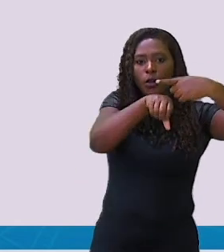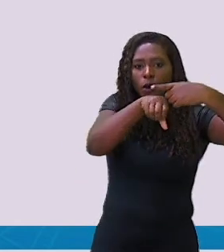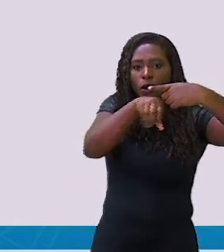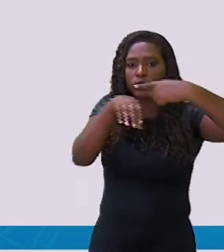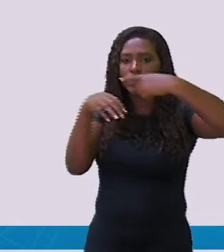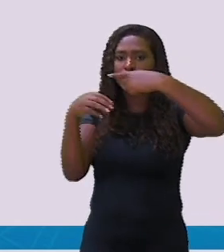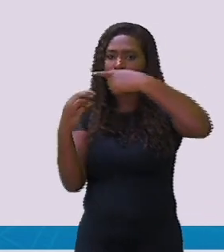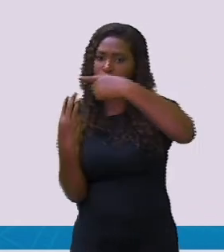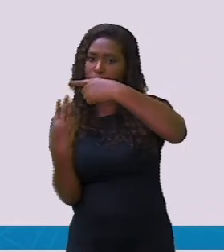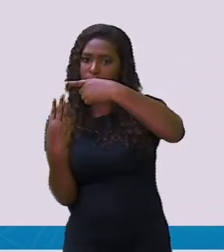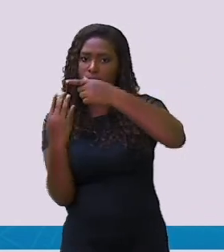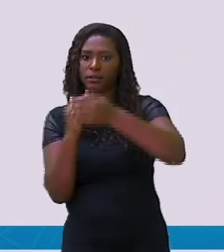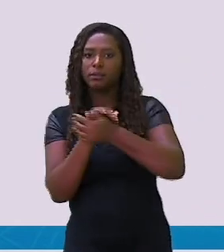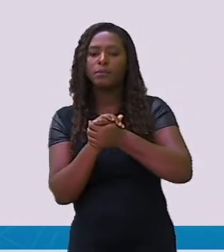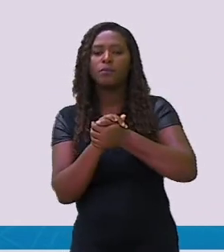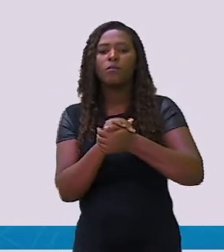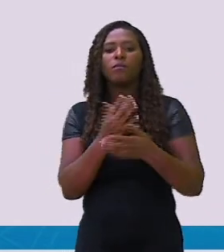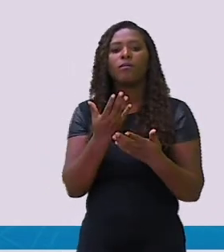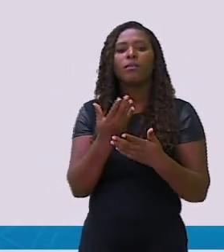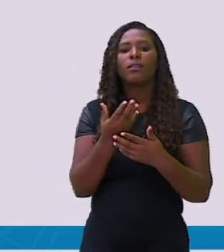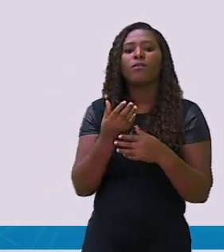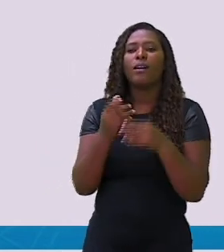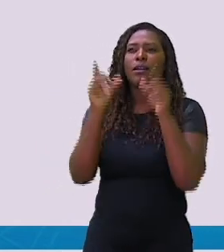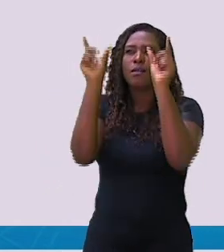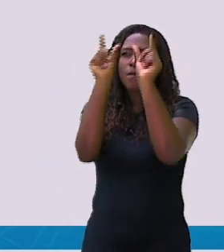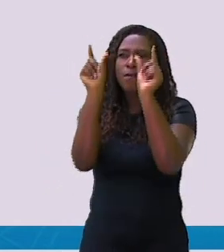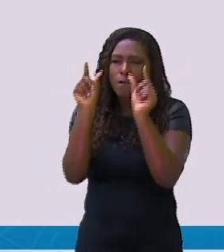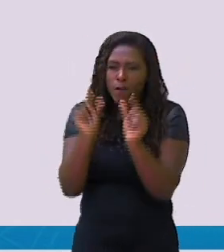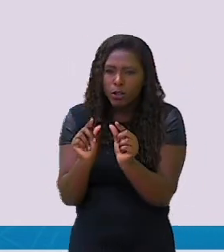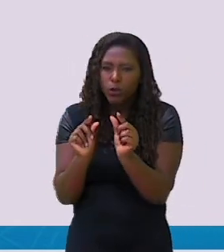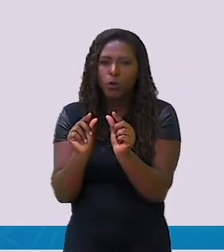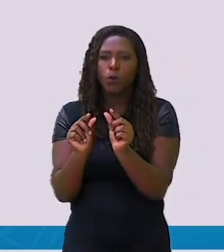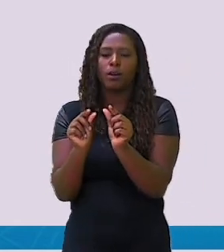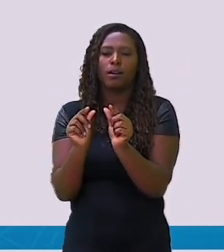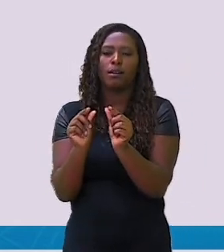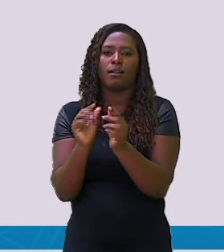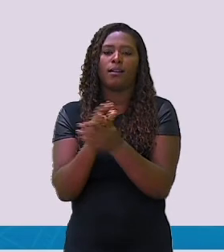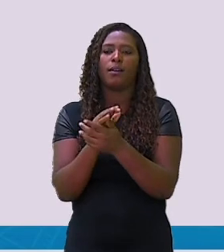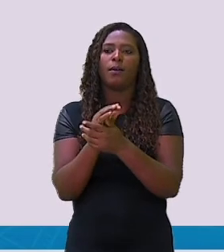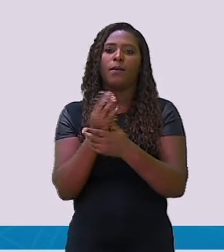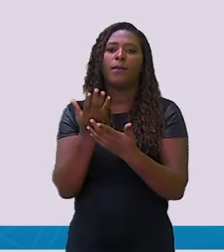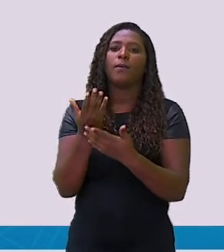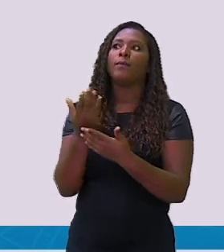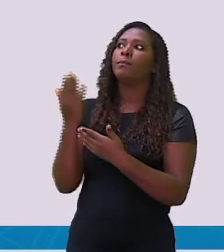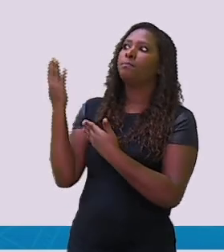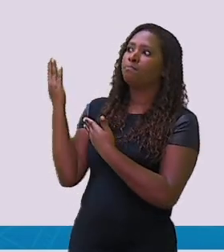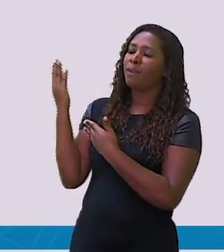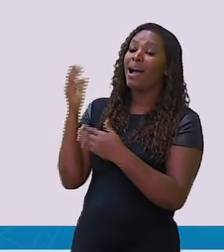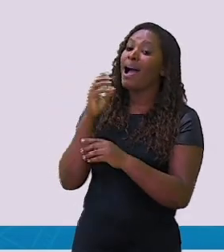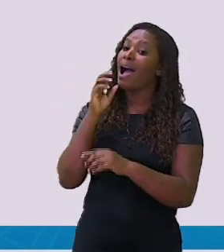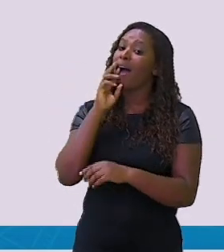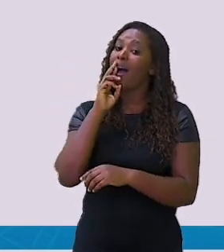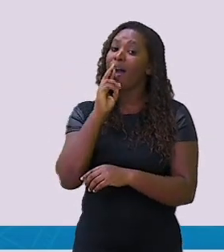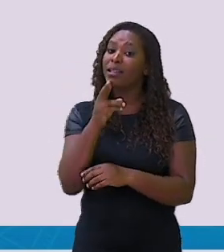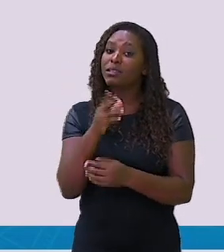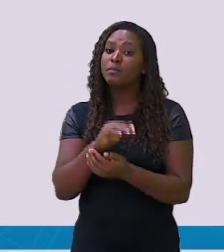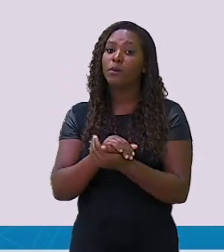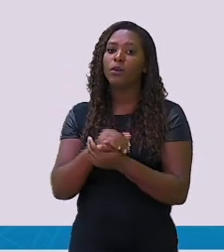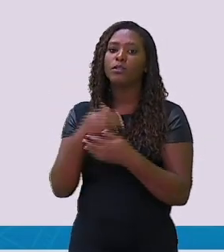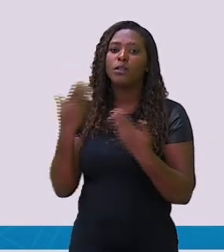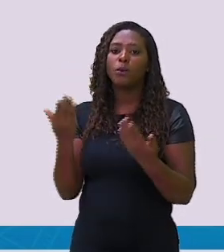por três e ac = 3 aqui é igual a 1 e vou dividir novamente por